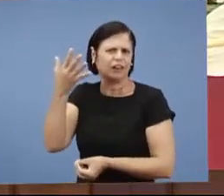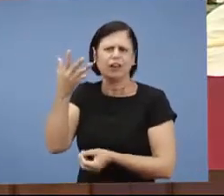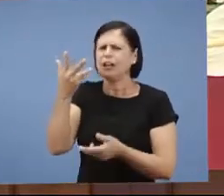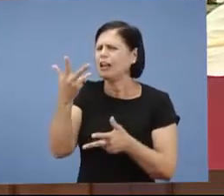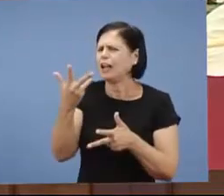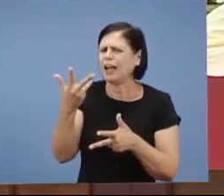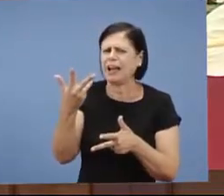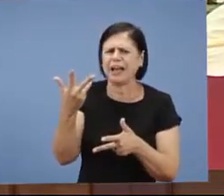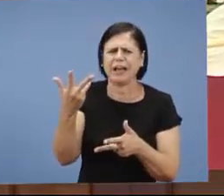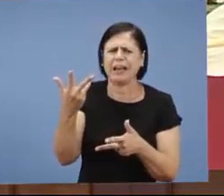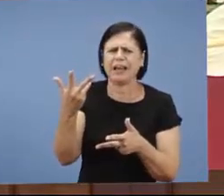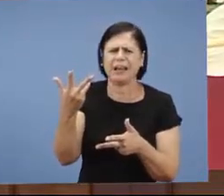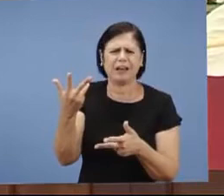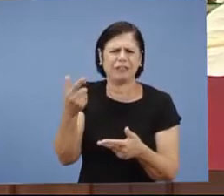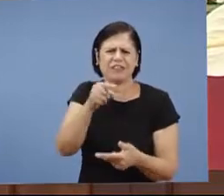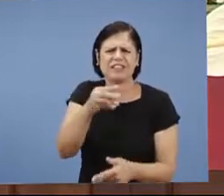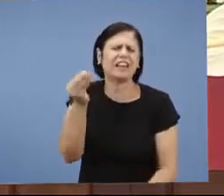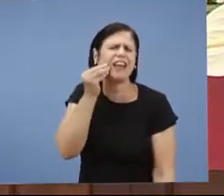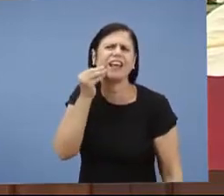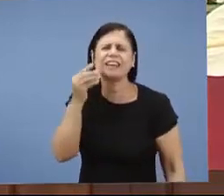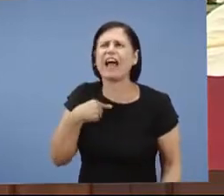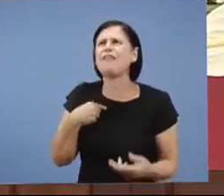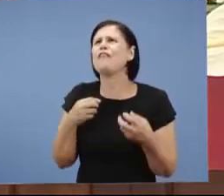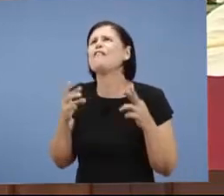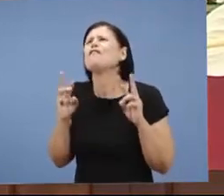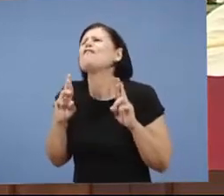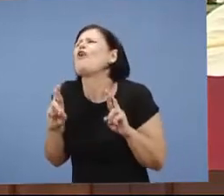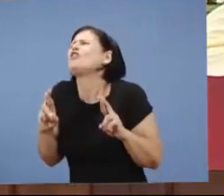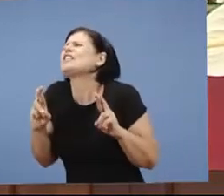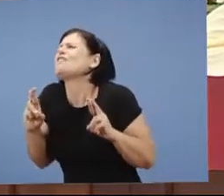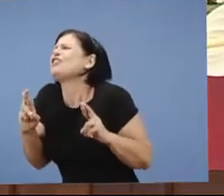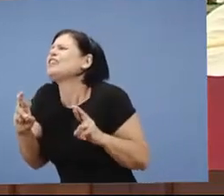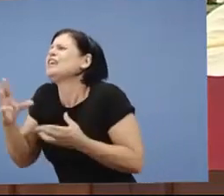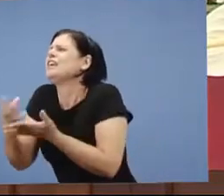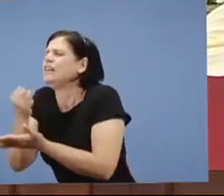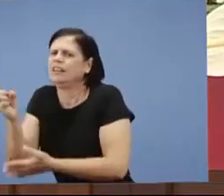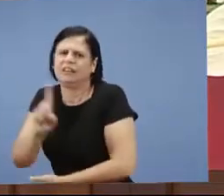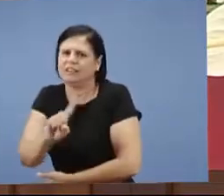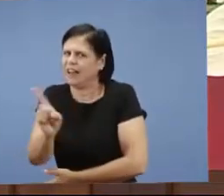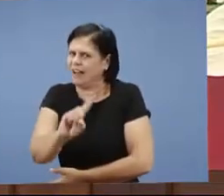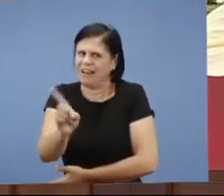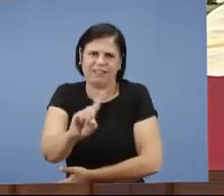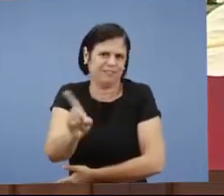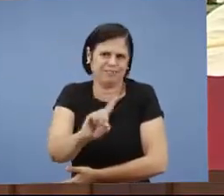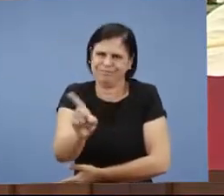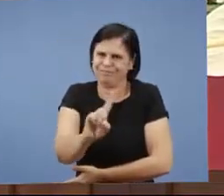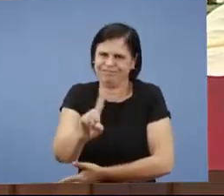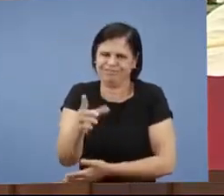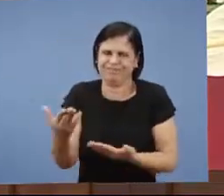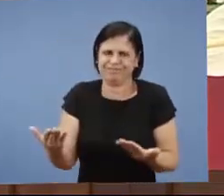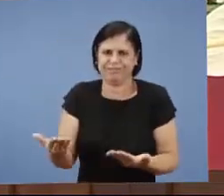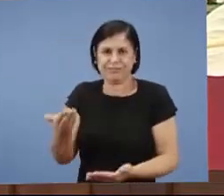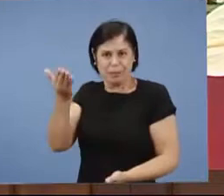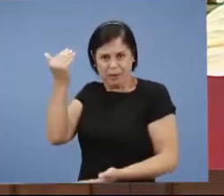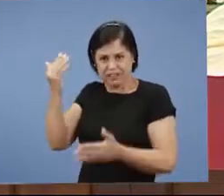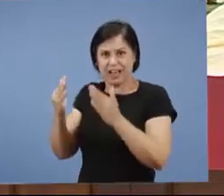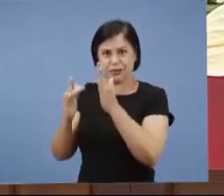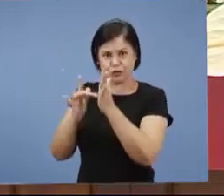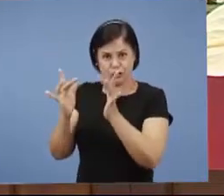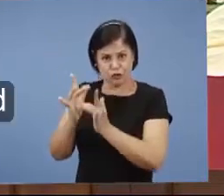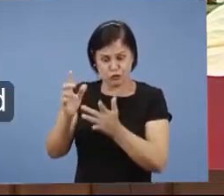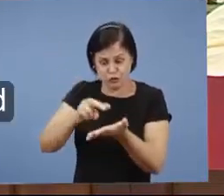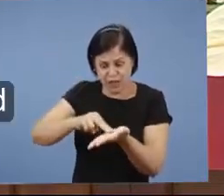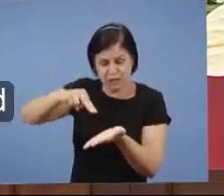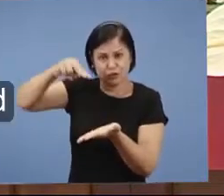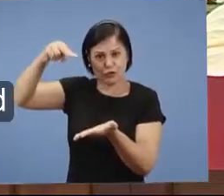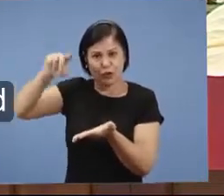teórico, nada disso. Jesus ressuscitou, é isso que a igreja tem que dizer. O que é que a igreja pregava? É que Jesus estava